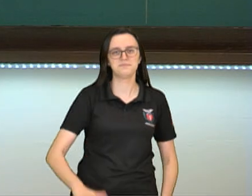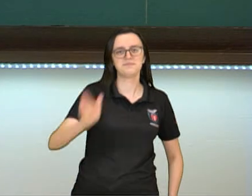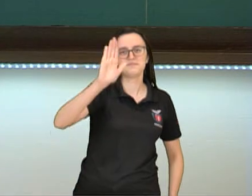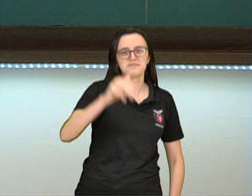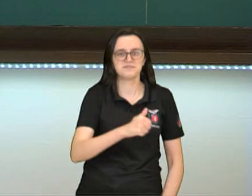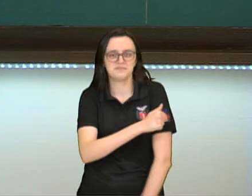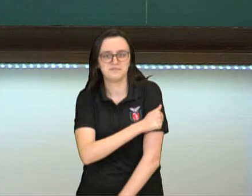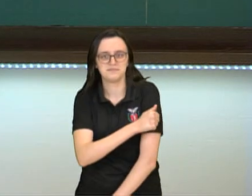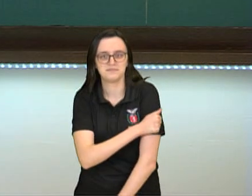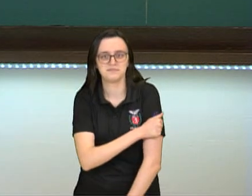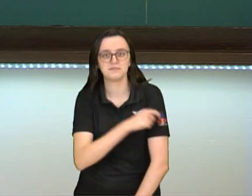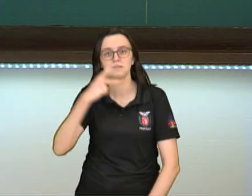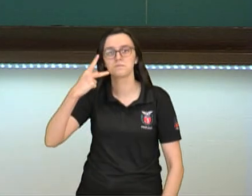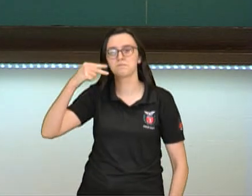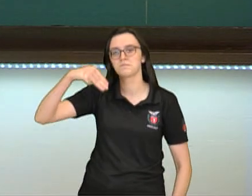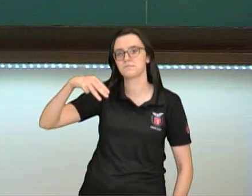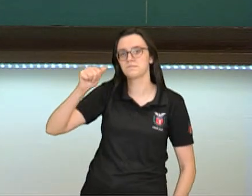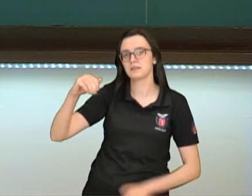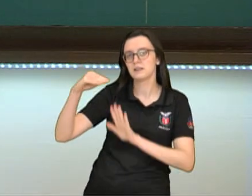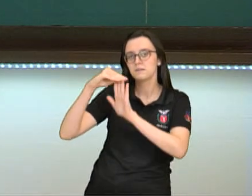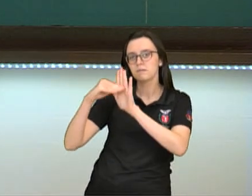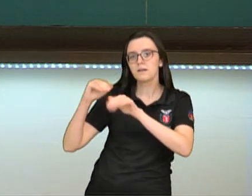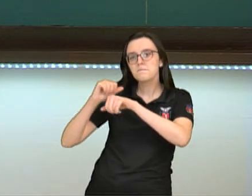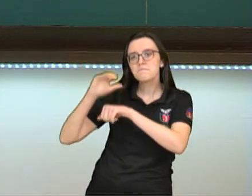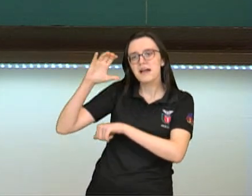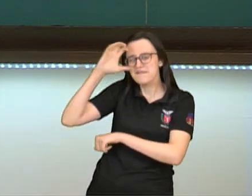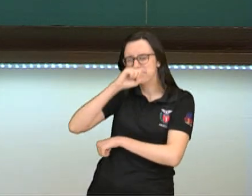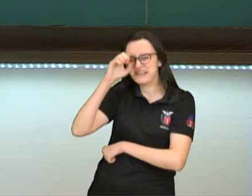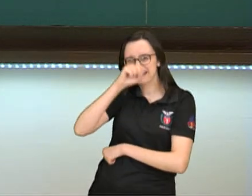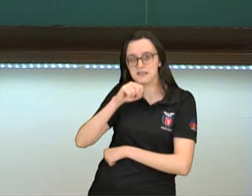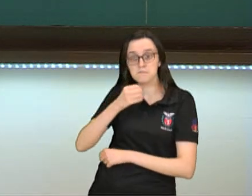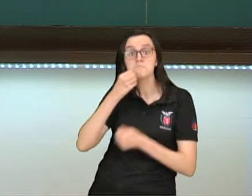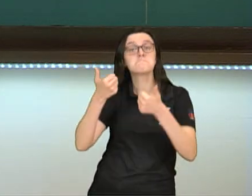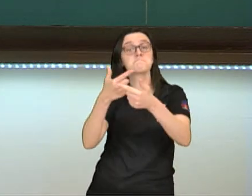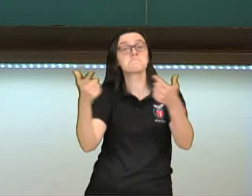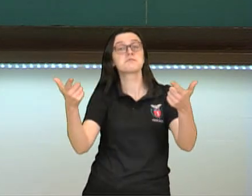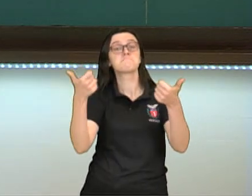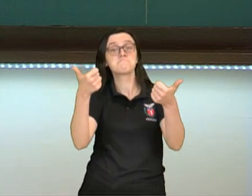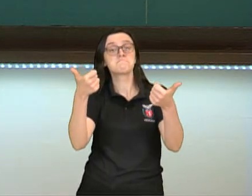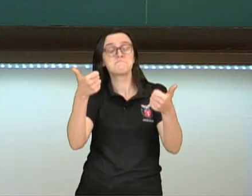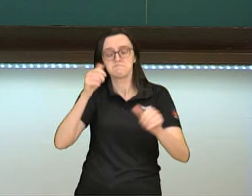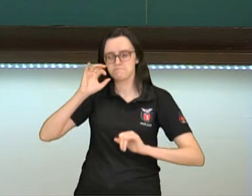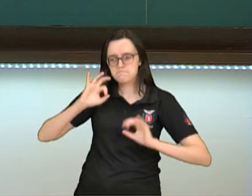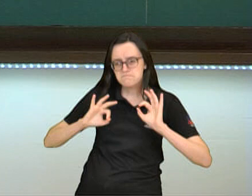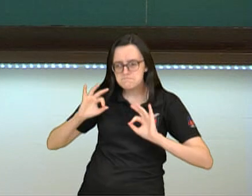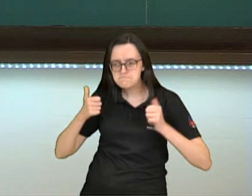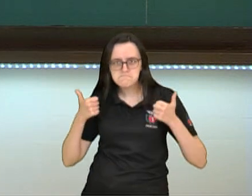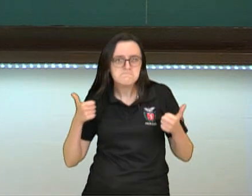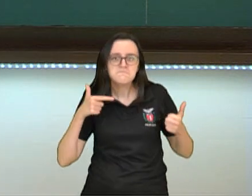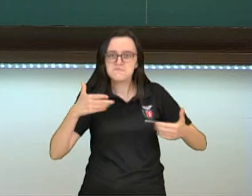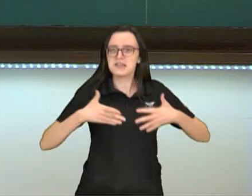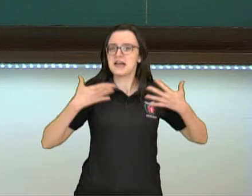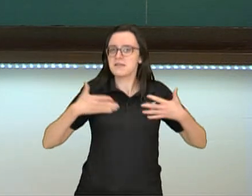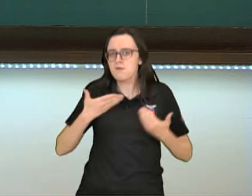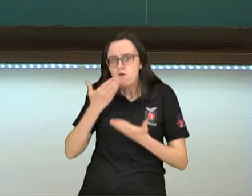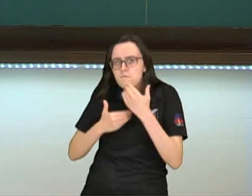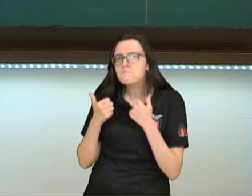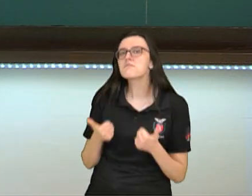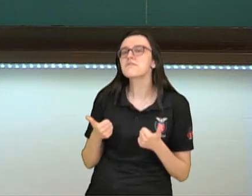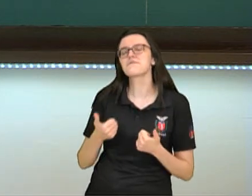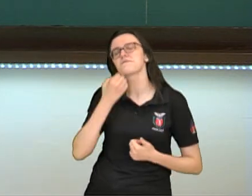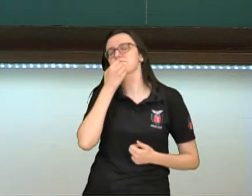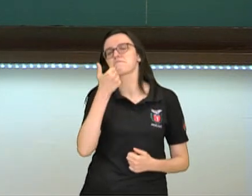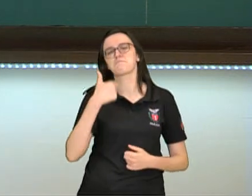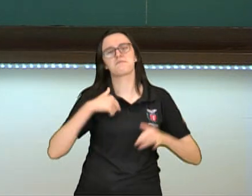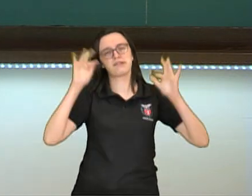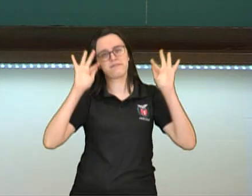Olá, estudantes do programa Mais Aprendizagem. Tudo bem com vocês? Estão animados? Têm se alimentado bem? Que bom,